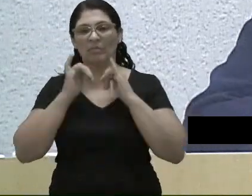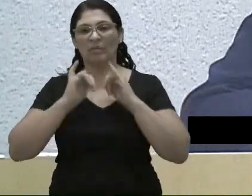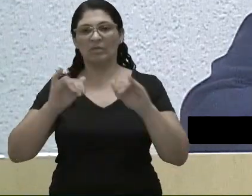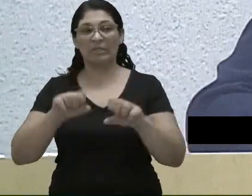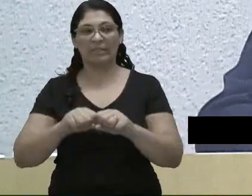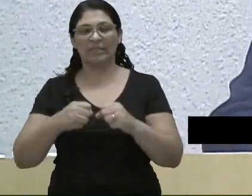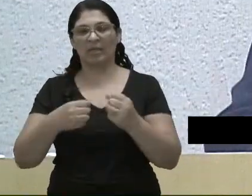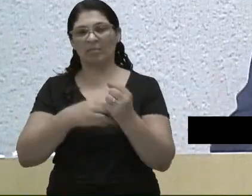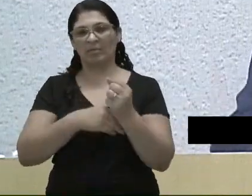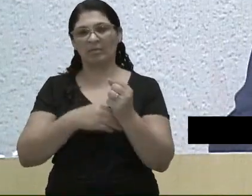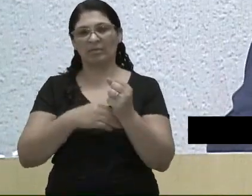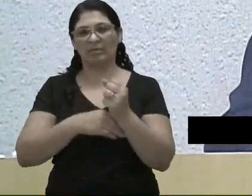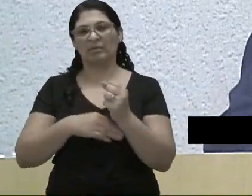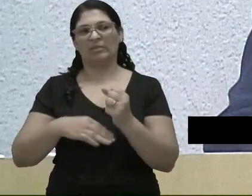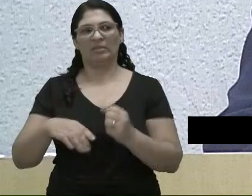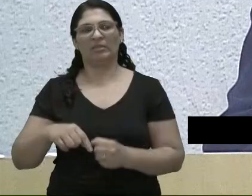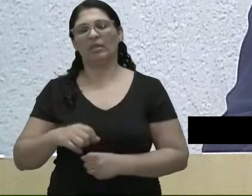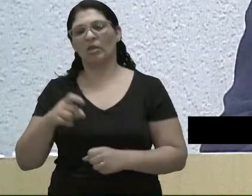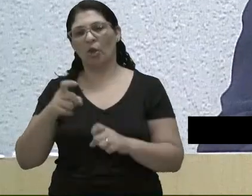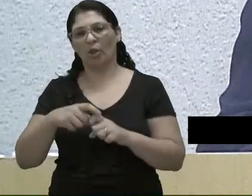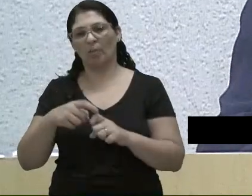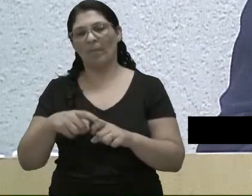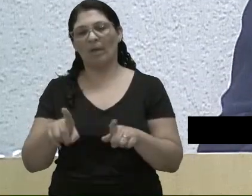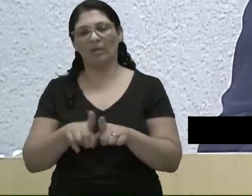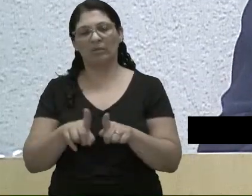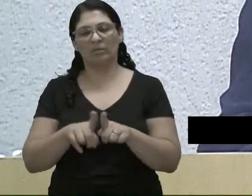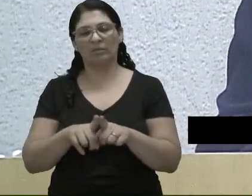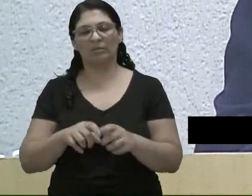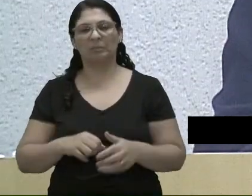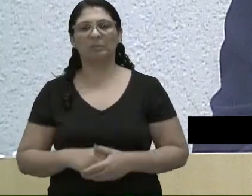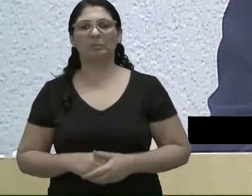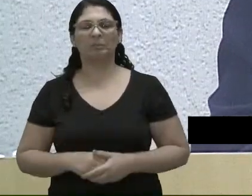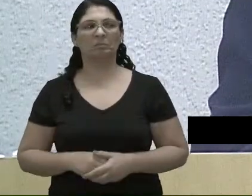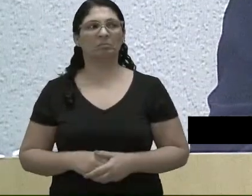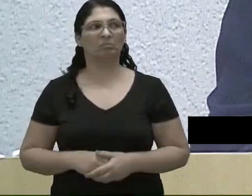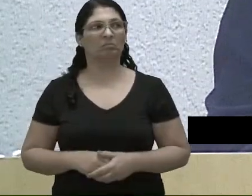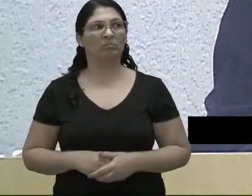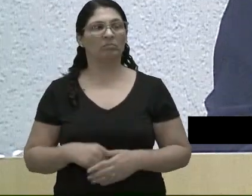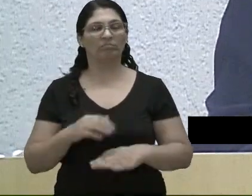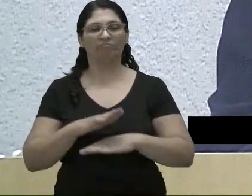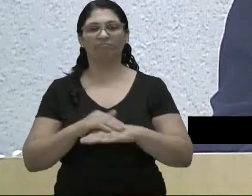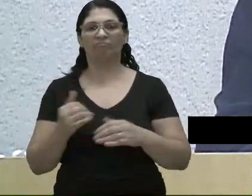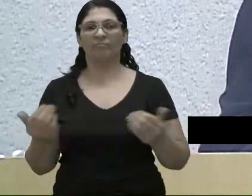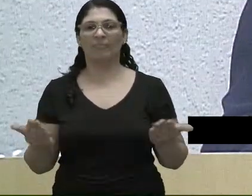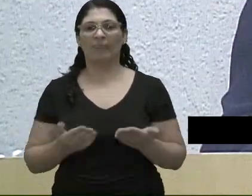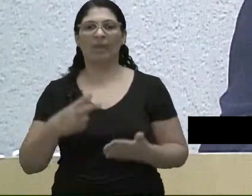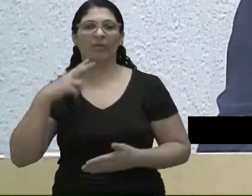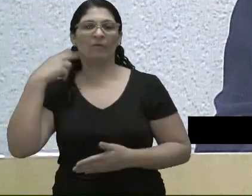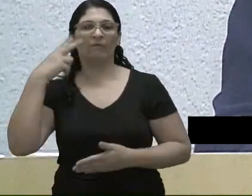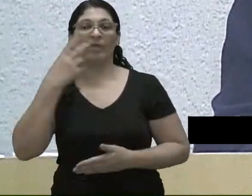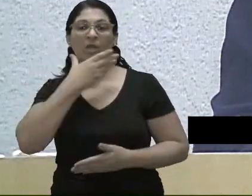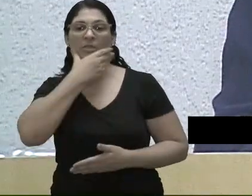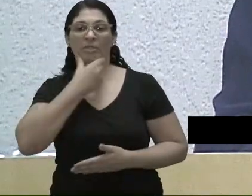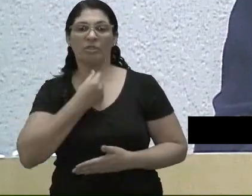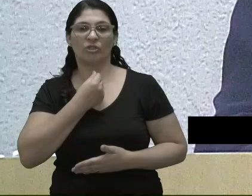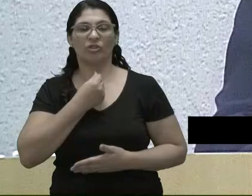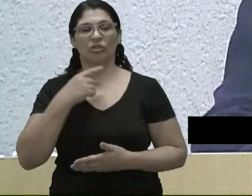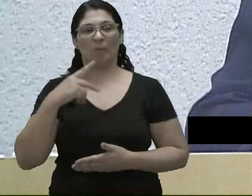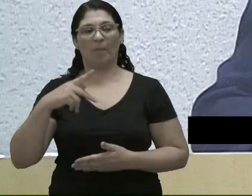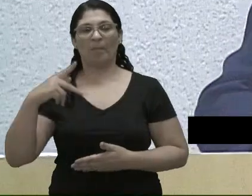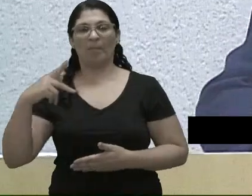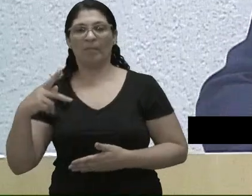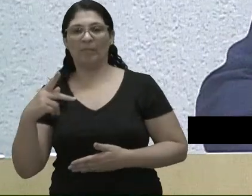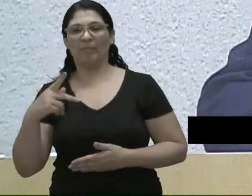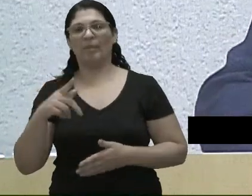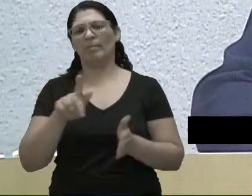de sigilo telemático do doutor. Bom, eu passo agora a palavra ao vereador Serginho do PP para fazer